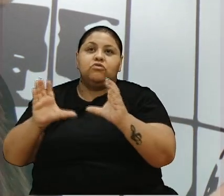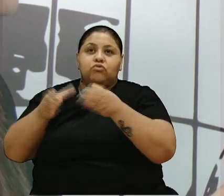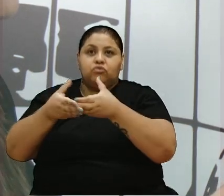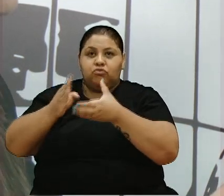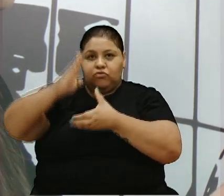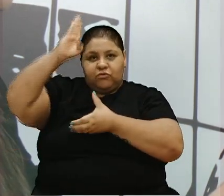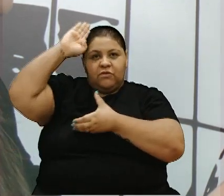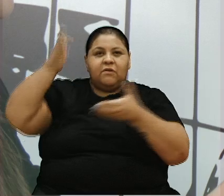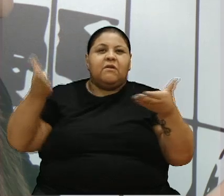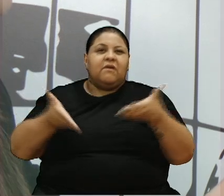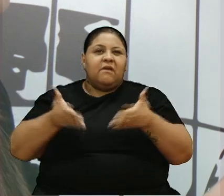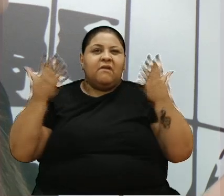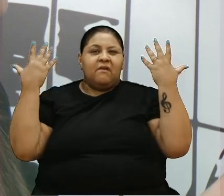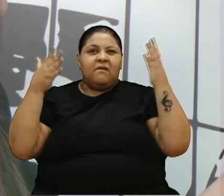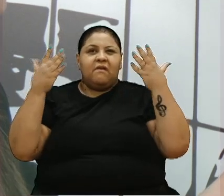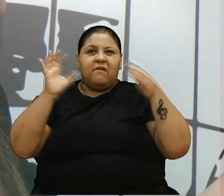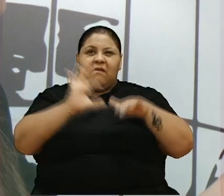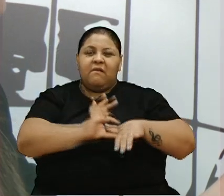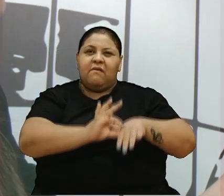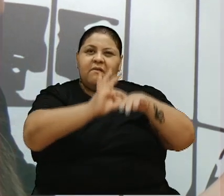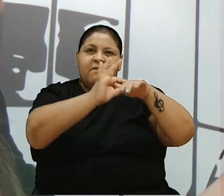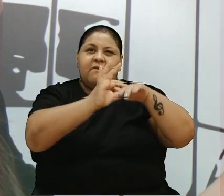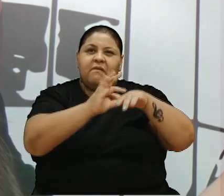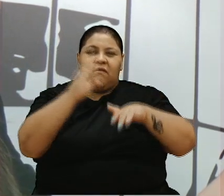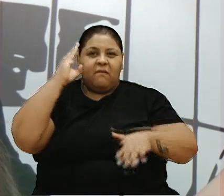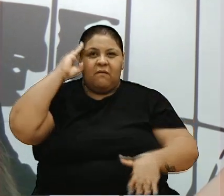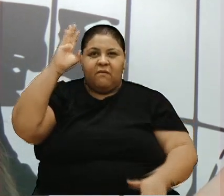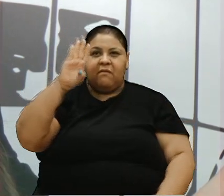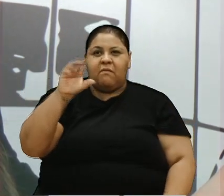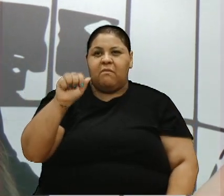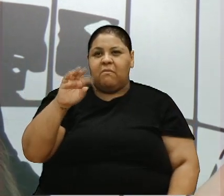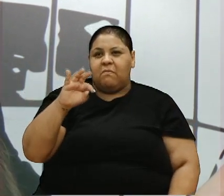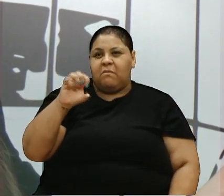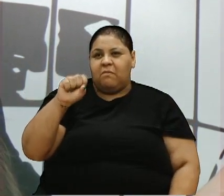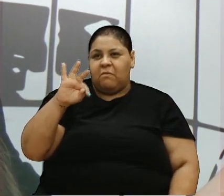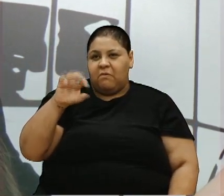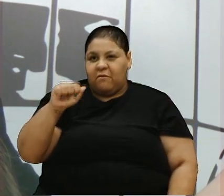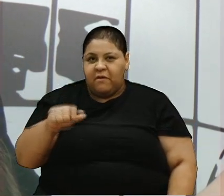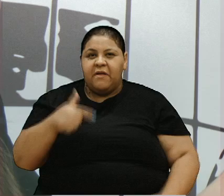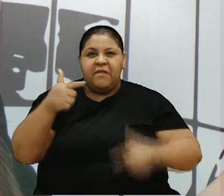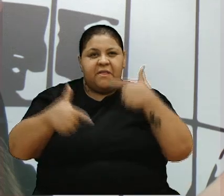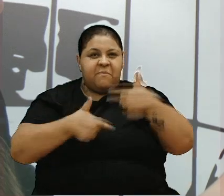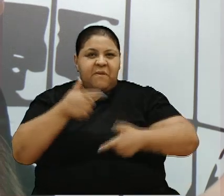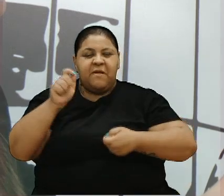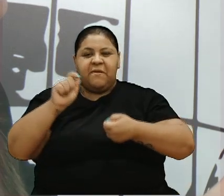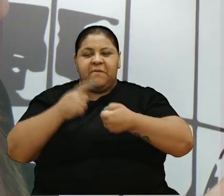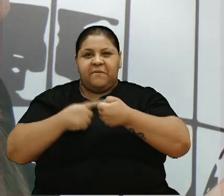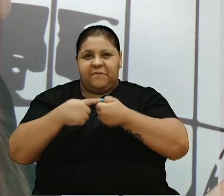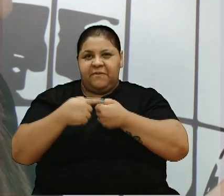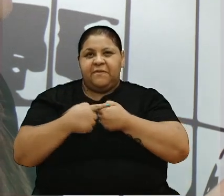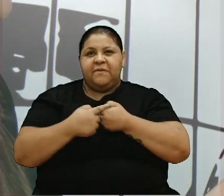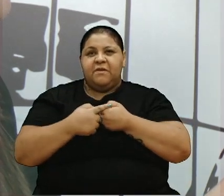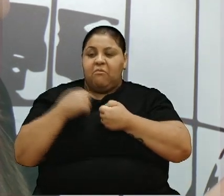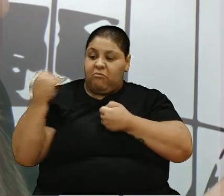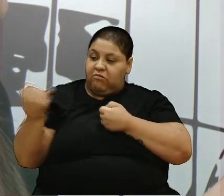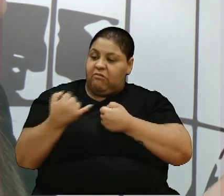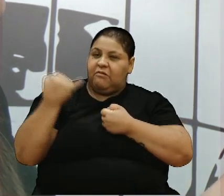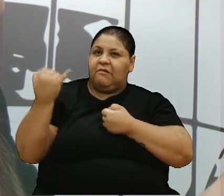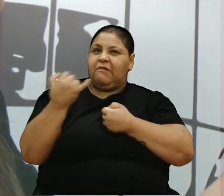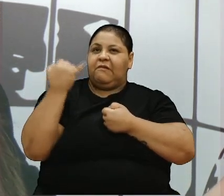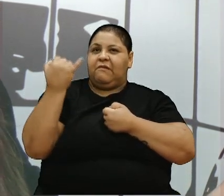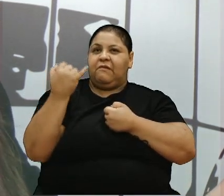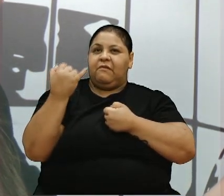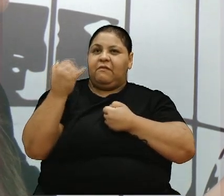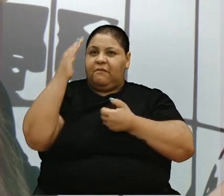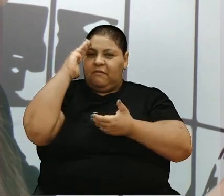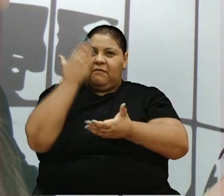eu parabenizo aí na pessoa do Tenente Coronel Batista pelo grande trabalho que vem fazendo na nossa cidade e pela relevância, né, a credibilidade que tem